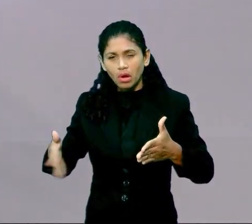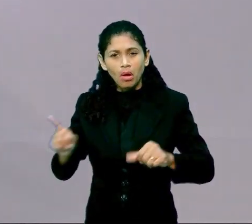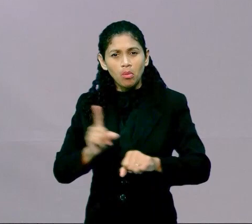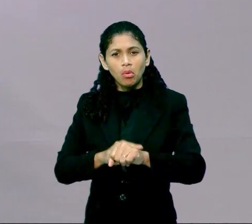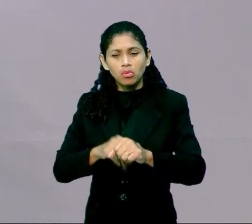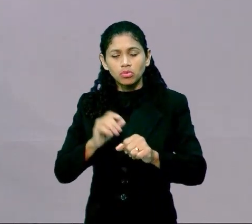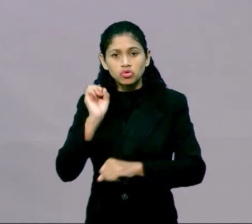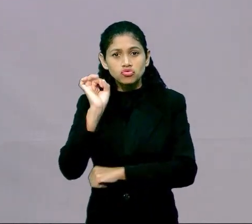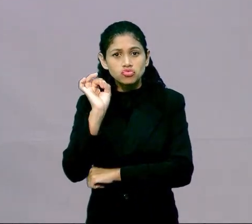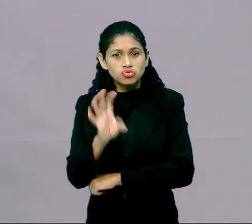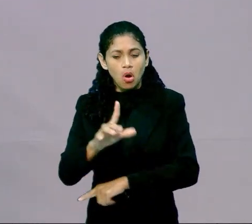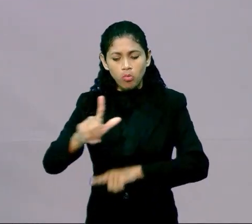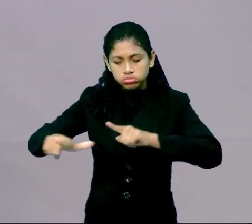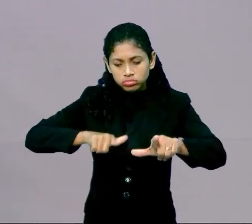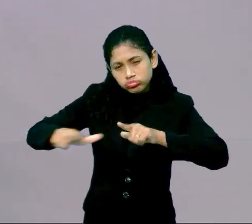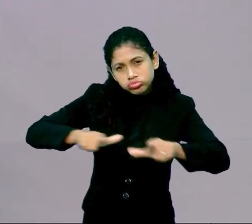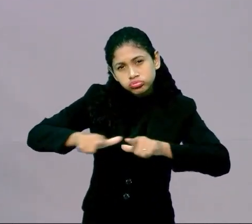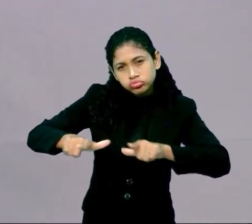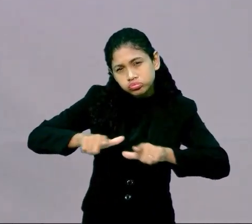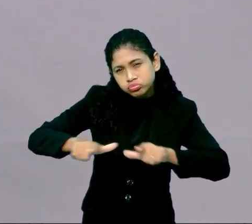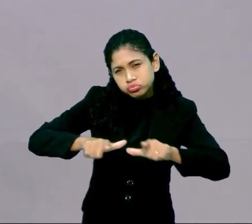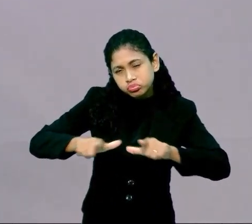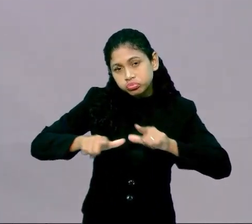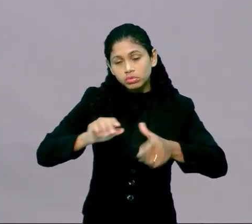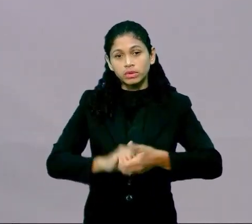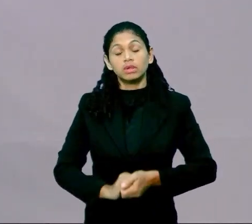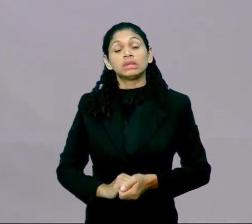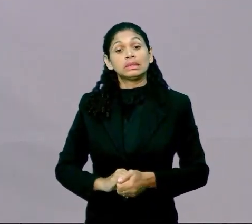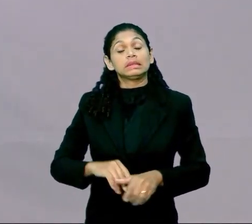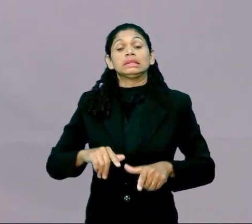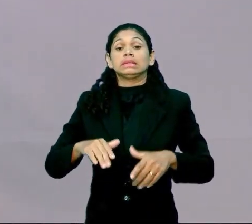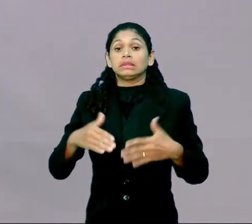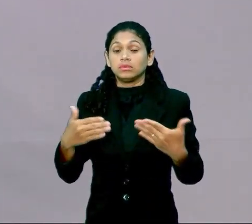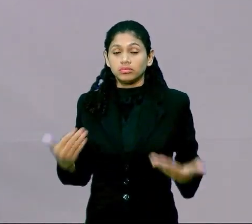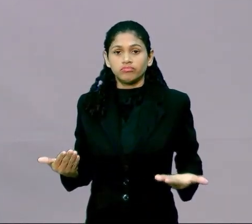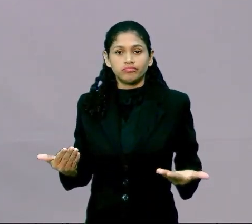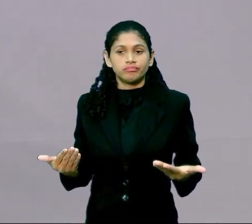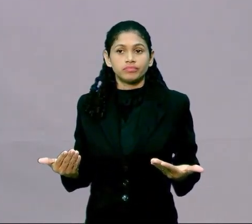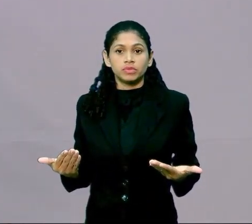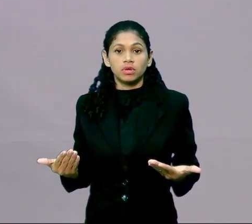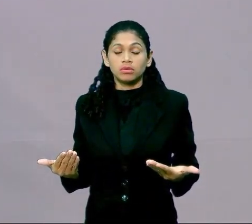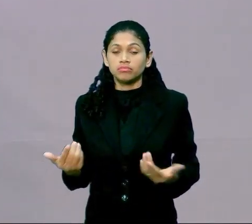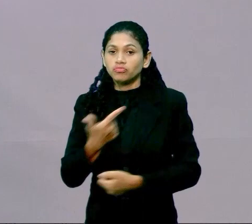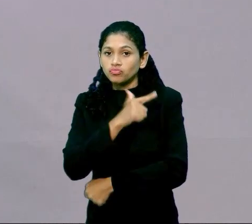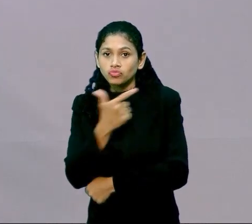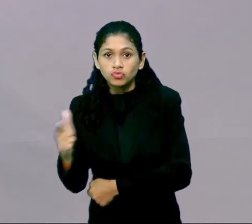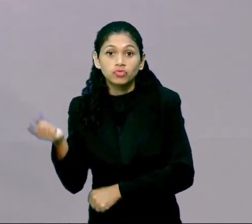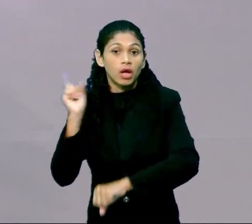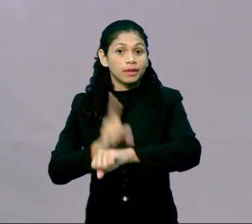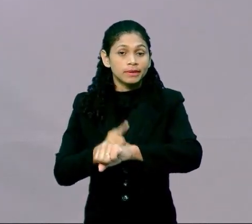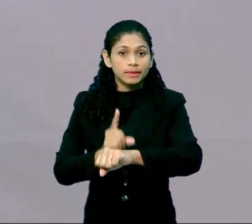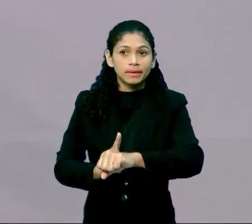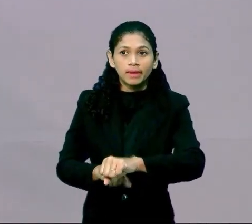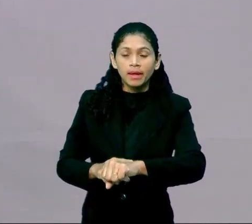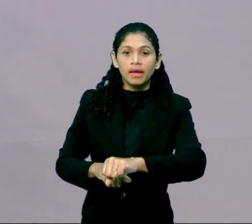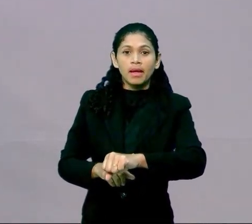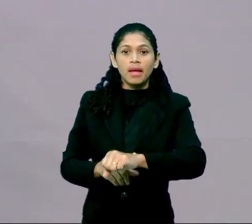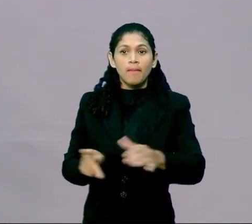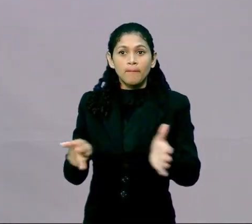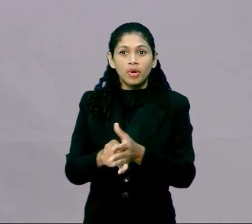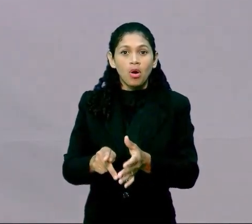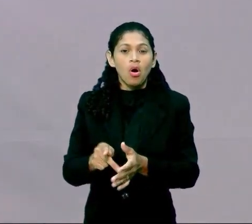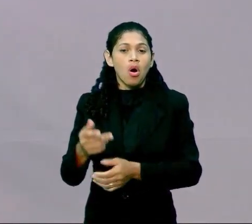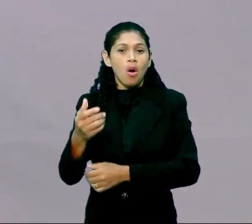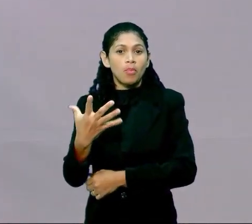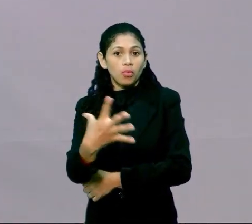estão alienadas pelo trabalho, então elas simplesmente não têm o devido tempo para ser mãe, para ser pai, para ser